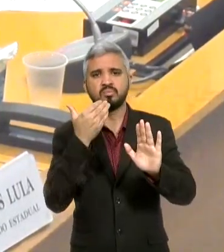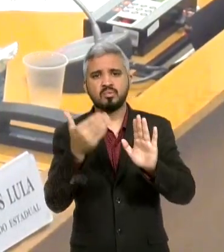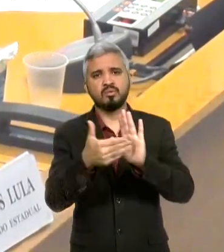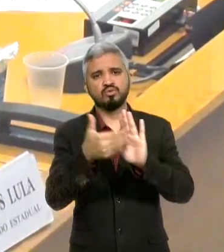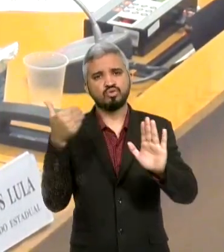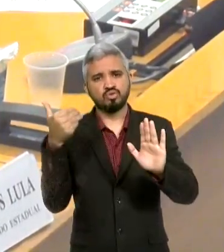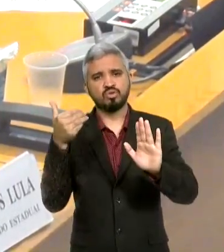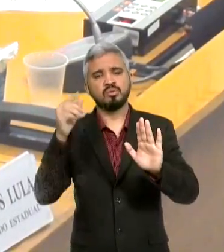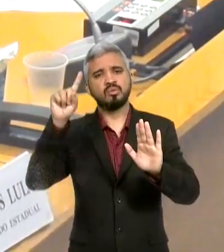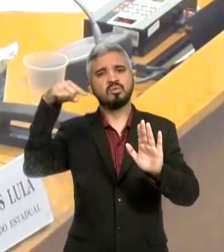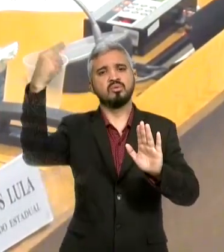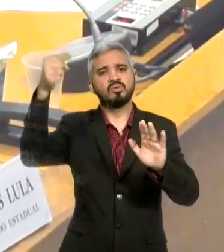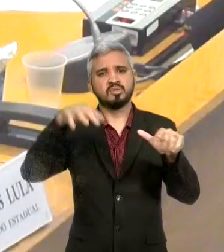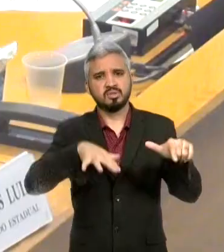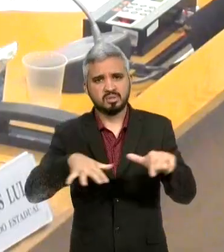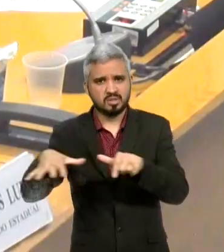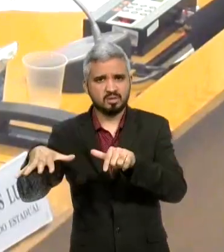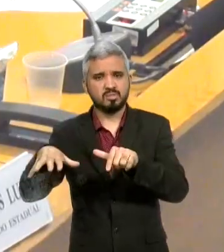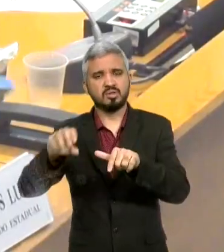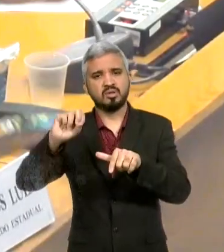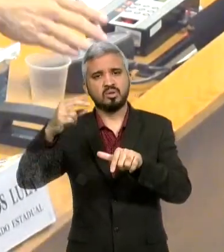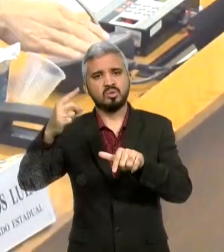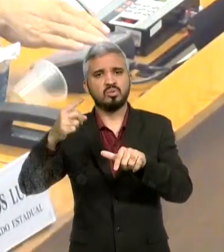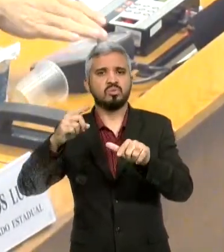na próxima semana ou na próxima sessão?